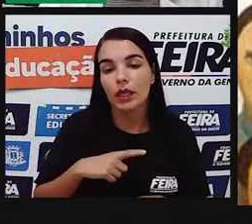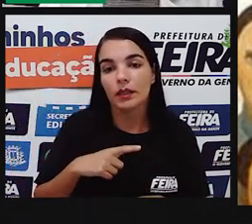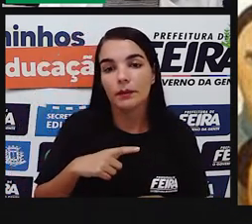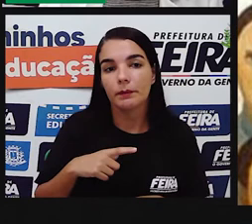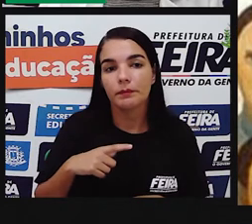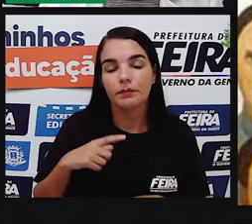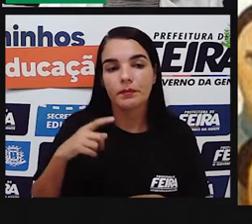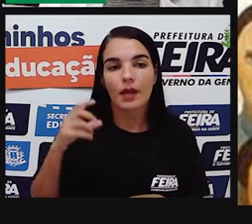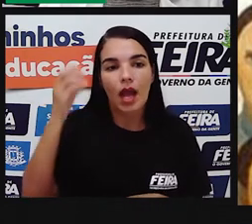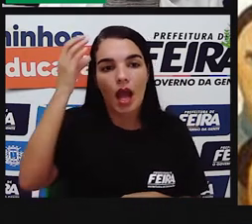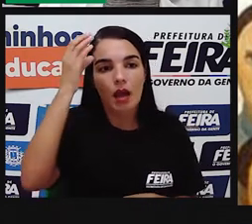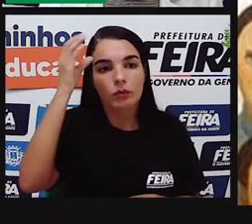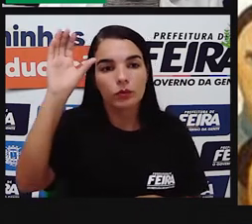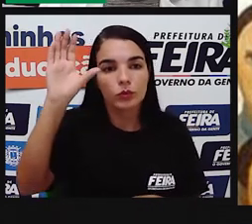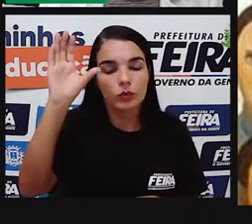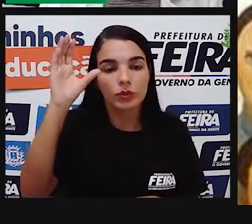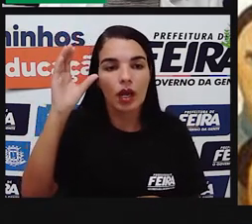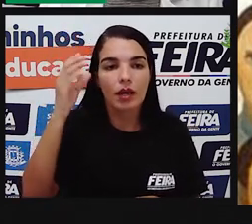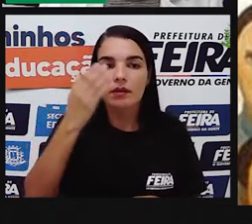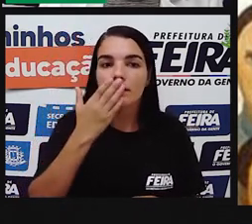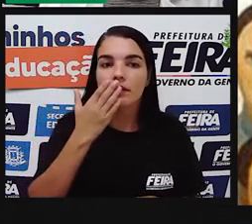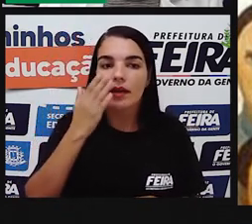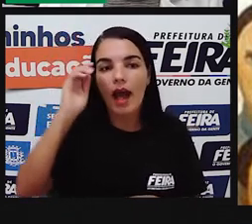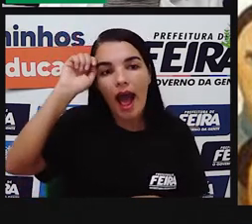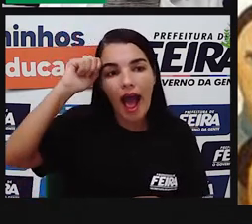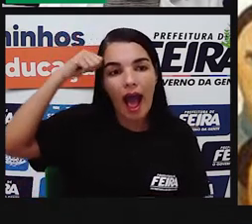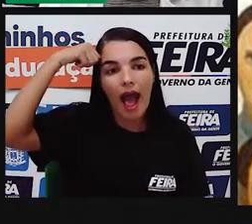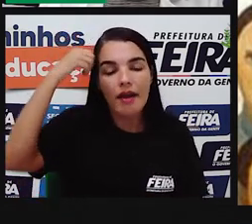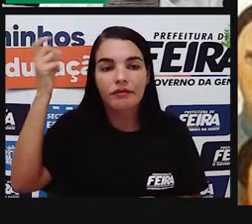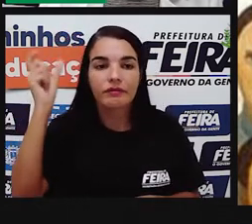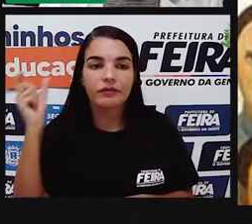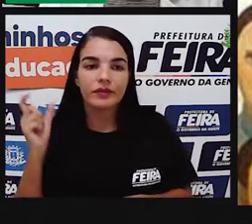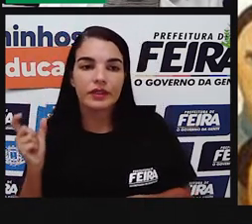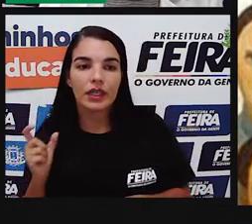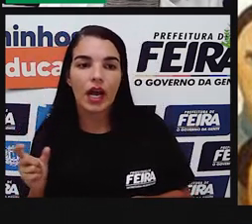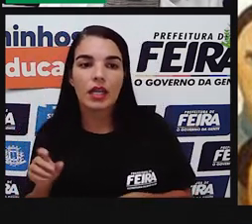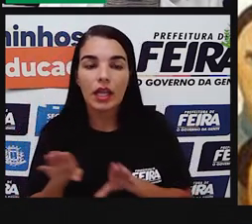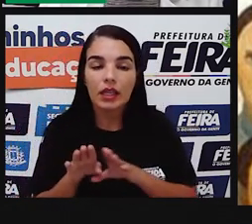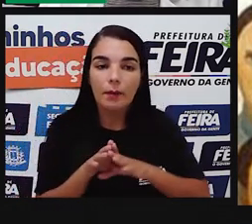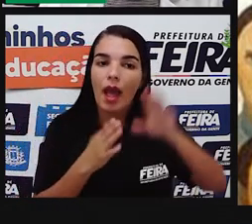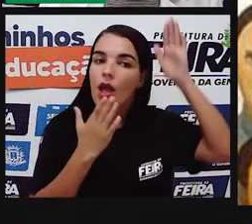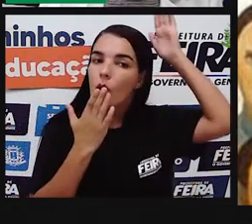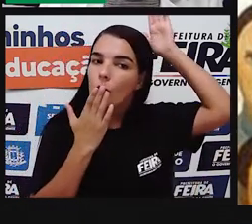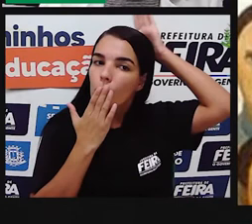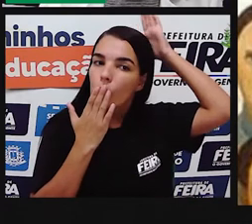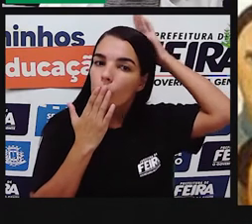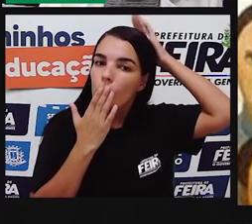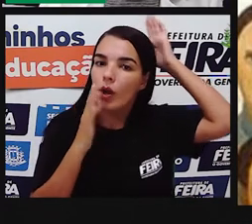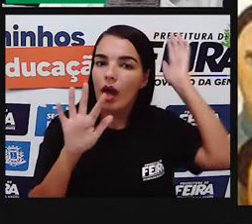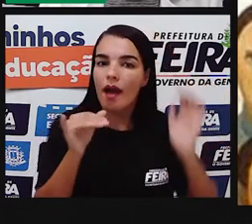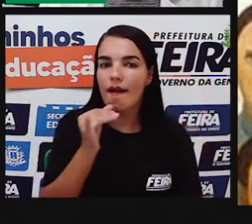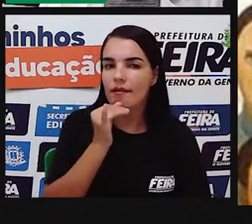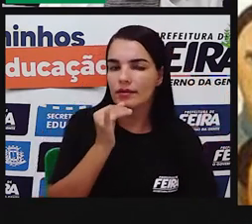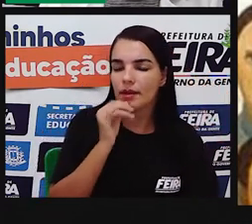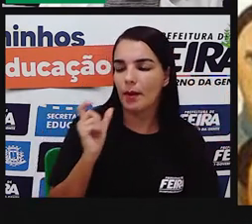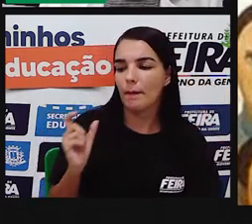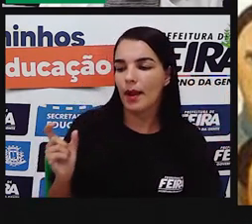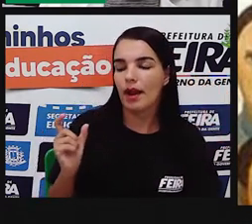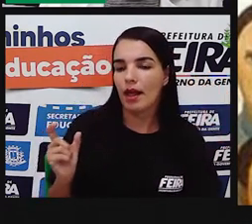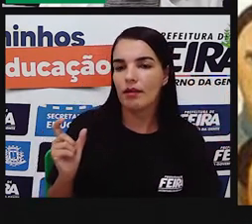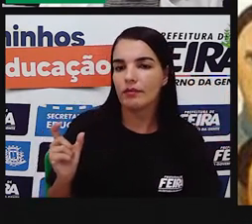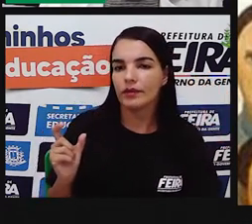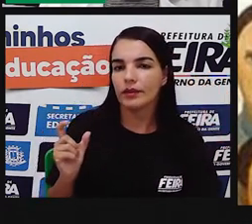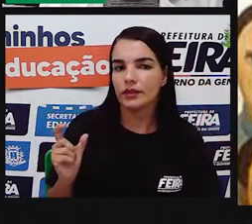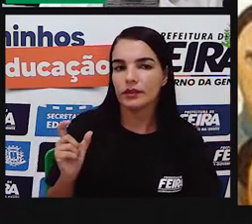não é? Na formação do nosso povo. Então, observem os exemplos que temos de vocabulários,